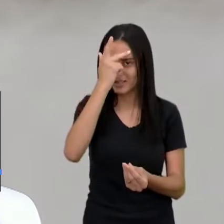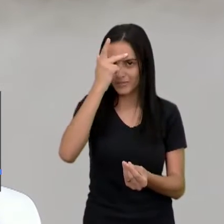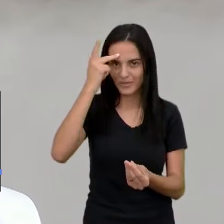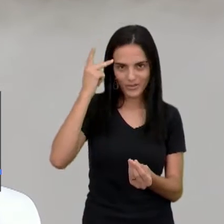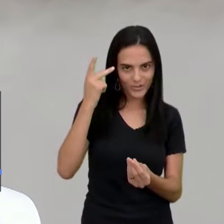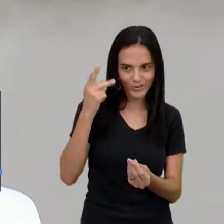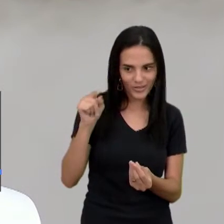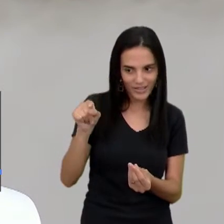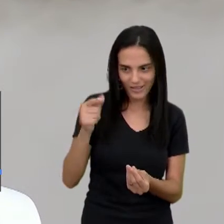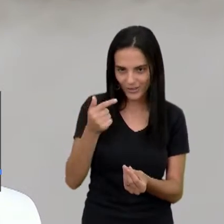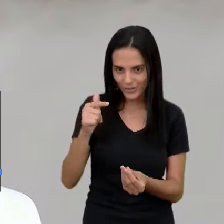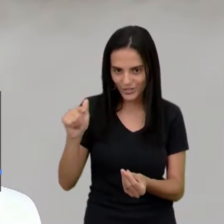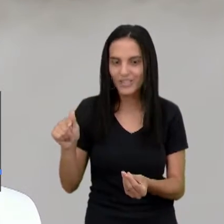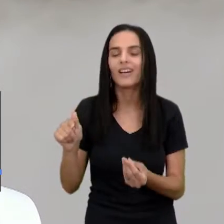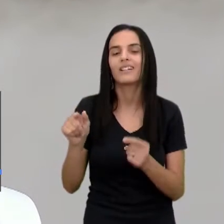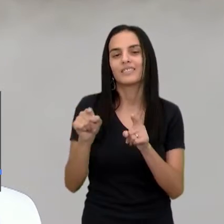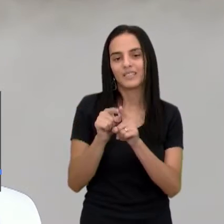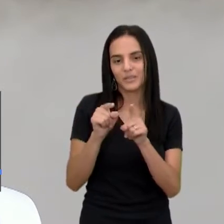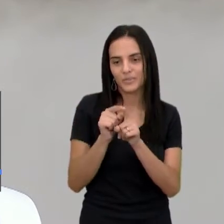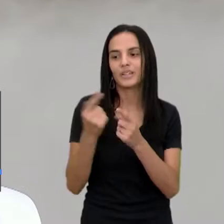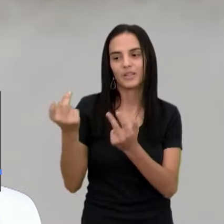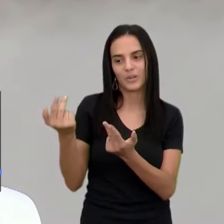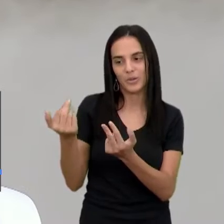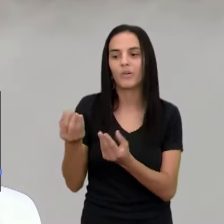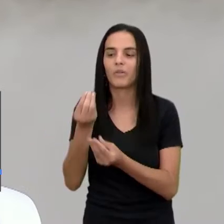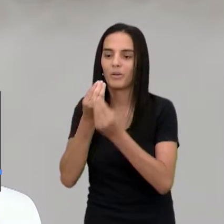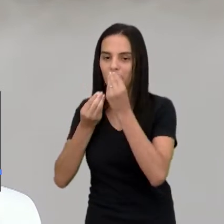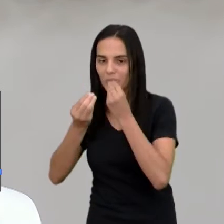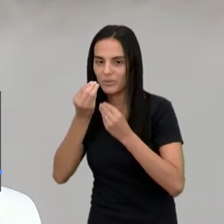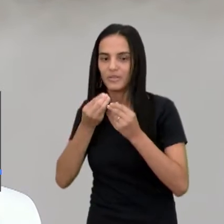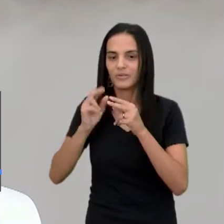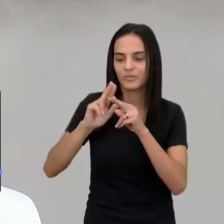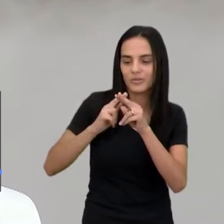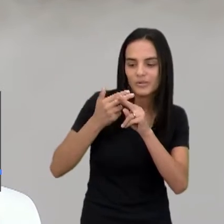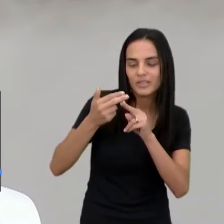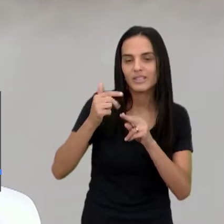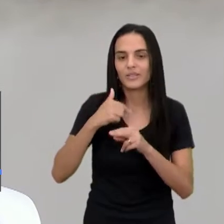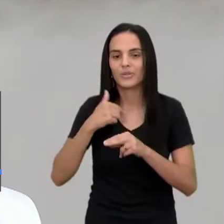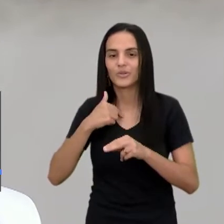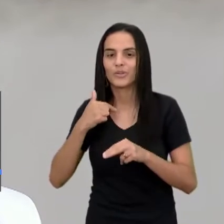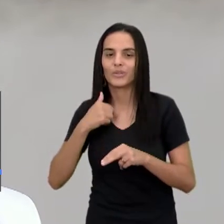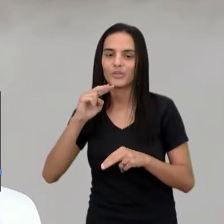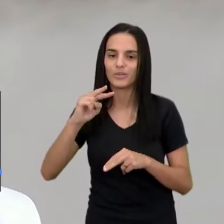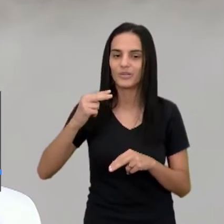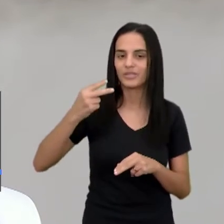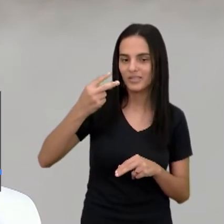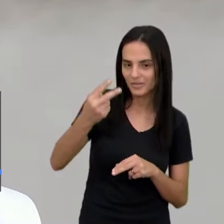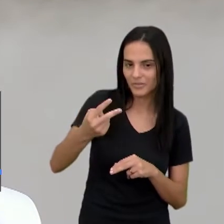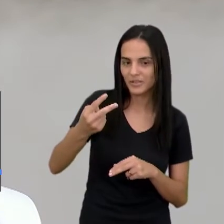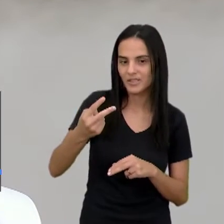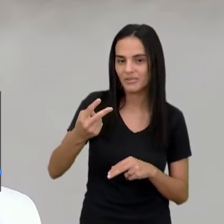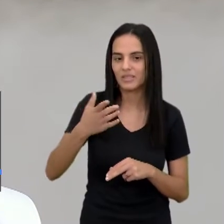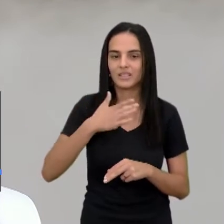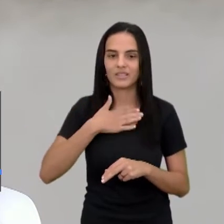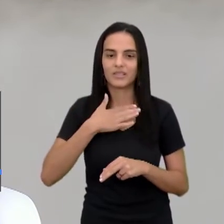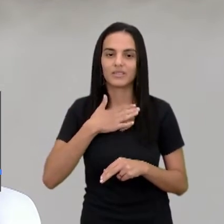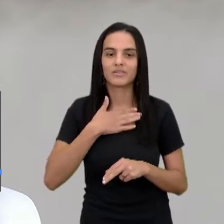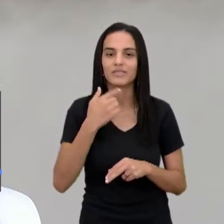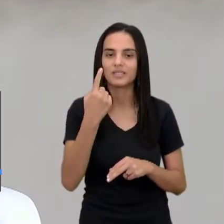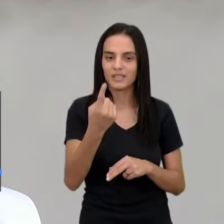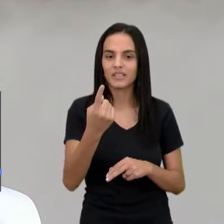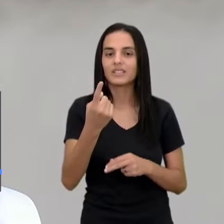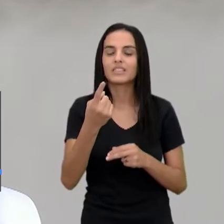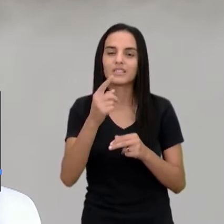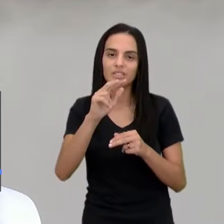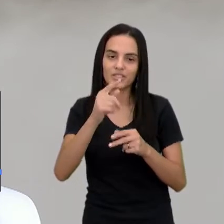vai comer esse chocolate. Então, nesse caso, eu estou aí multiplicando o meu único chocolate que eu tinha,